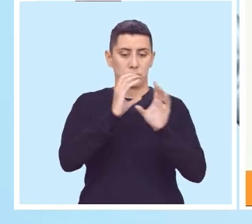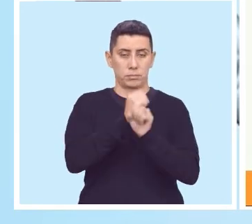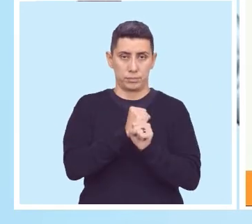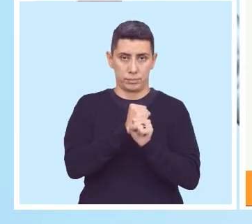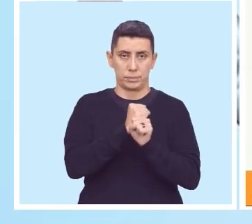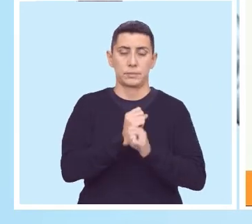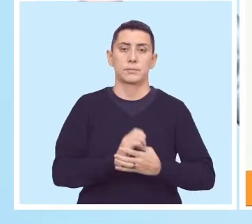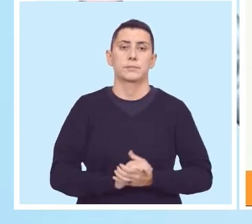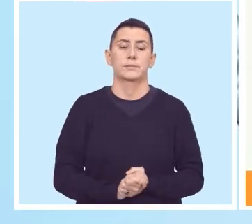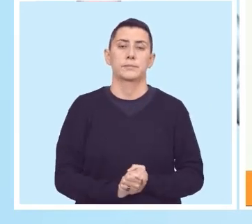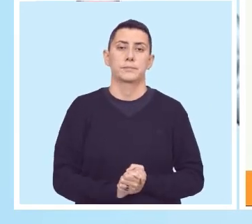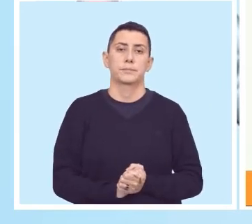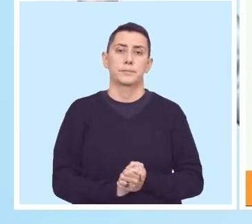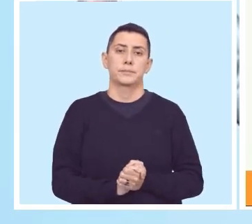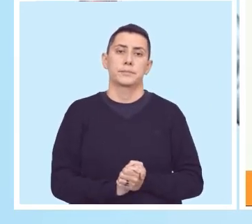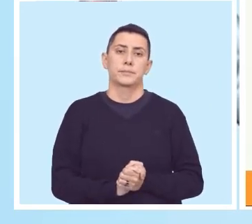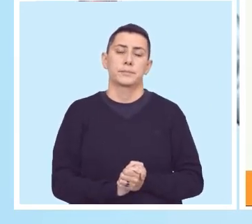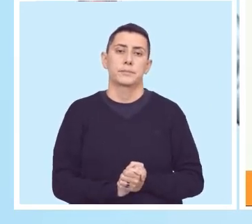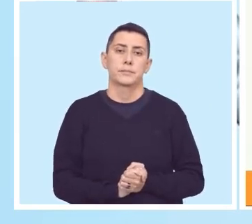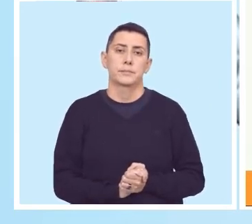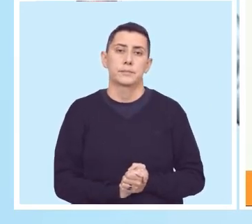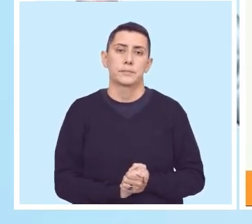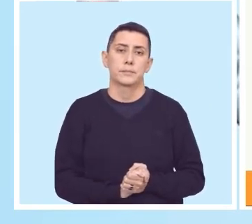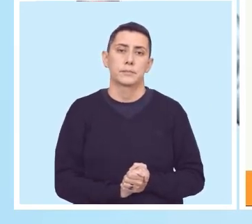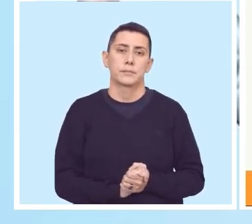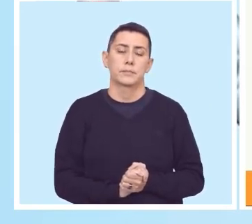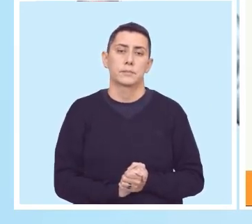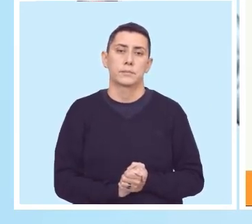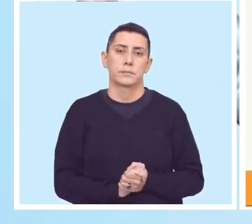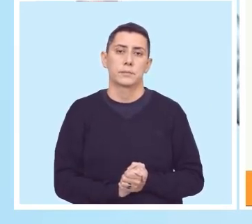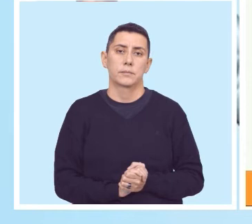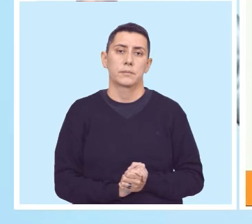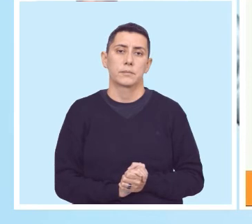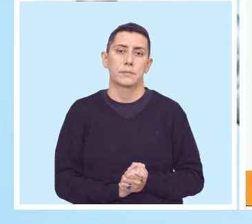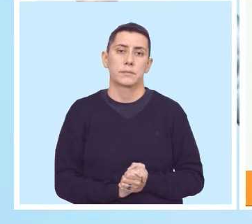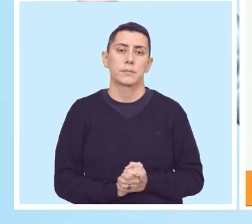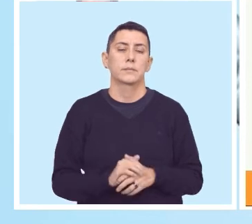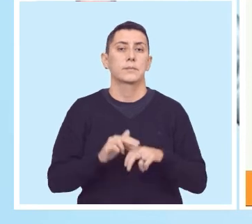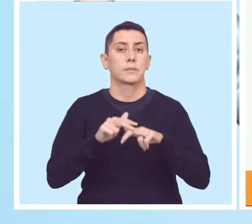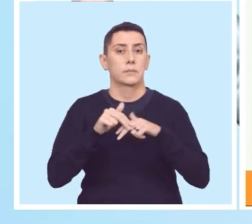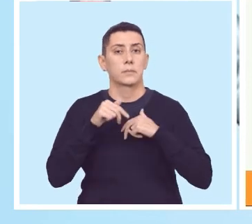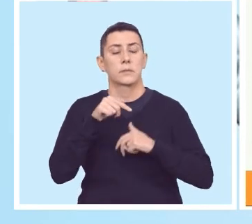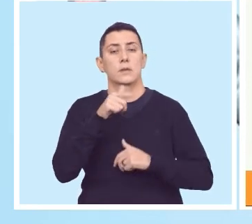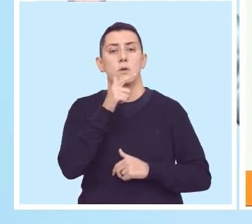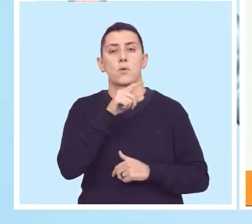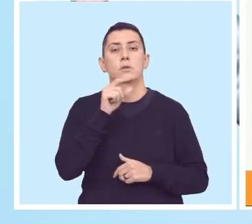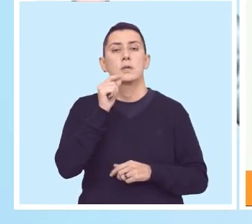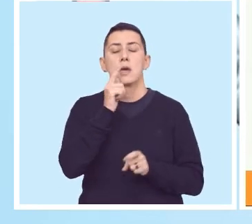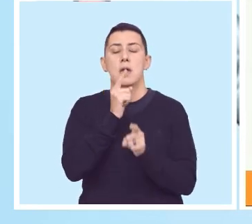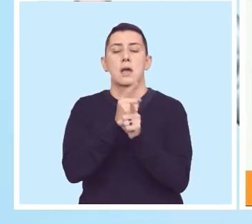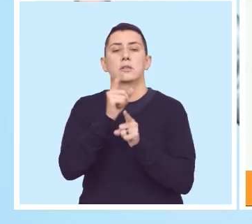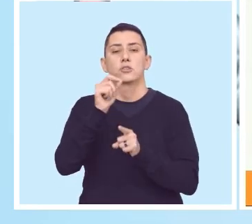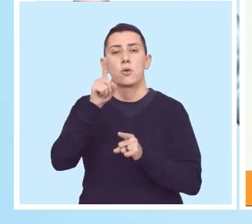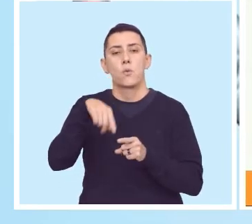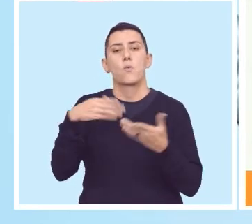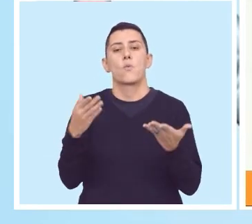poluído. E dessa forma é obtido a taxa de